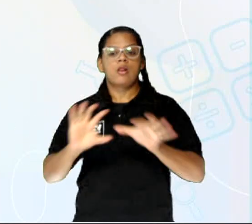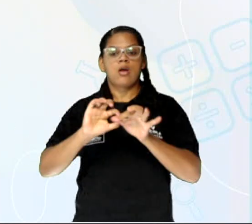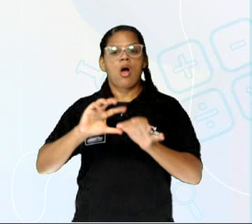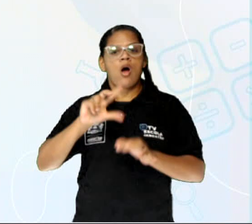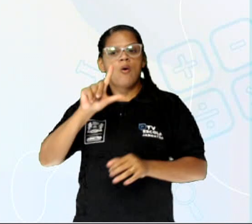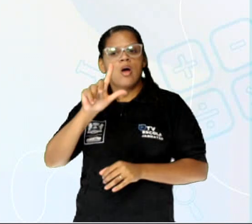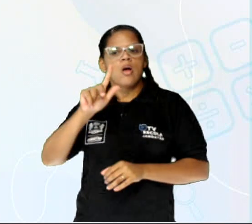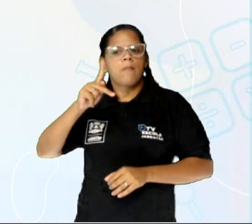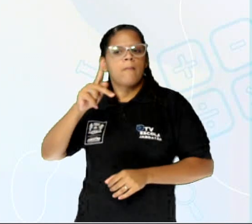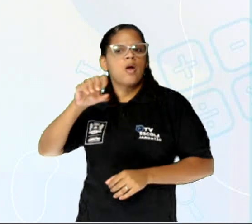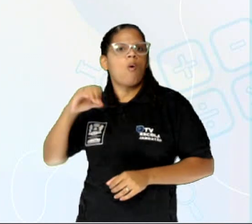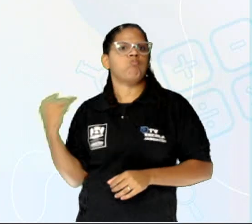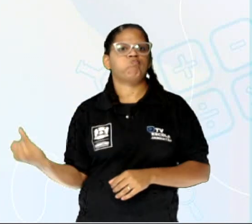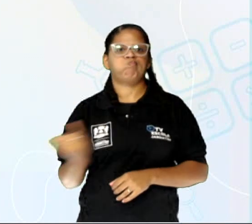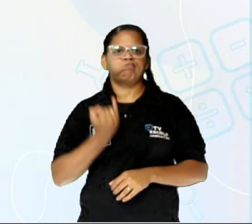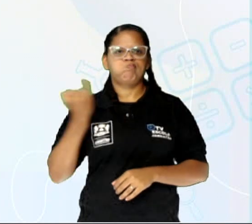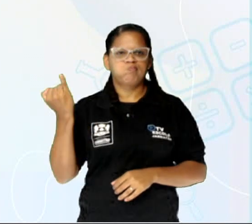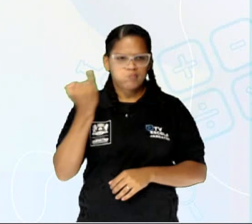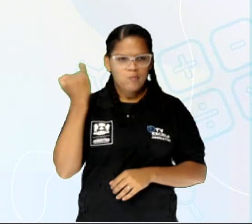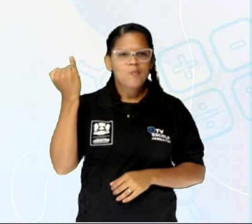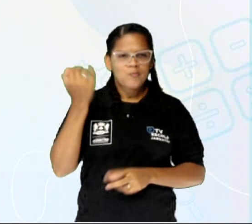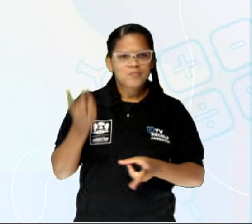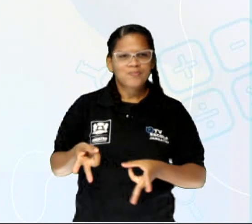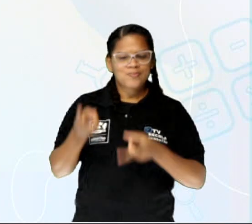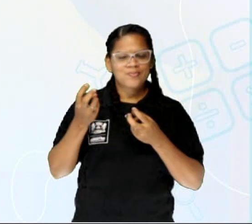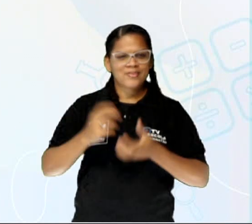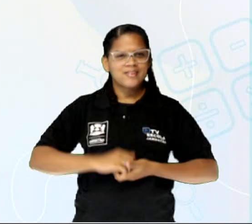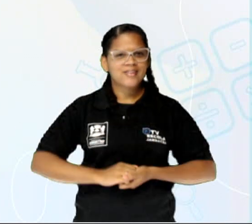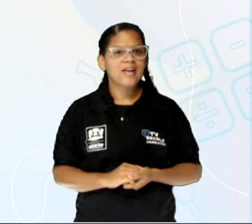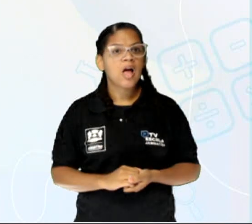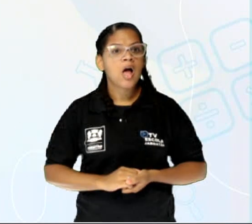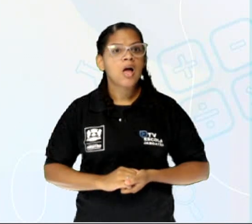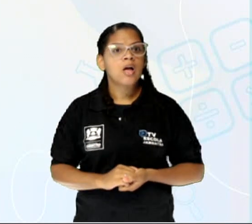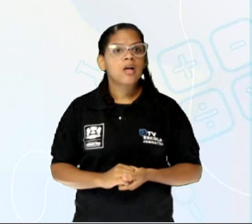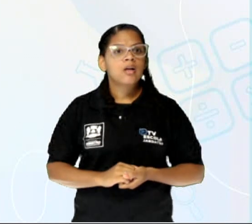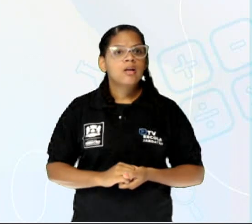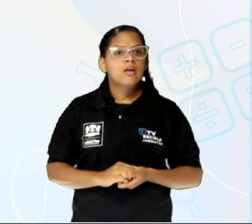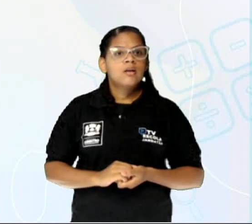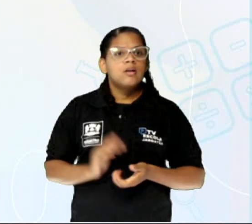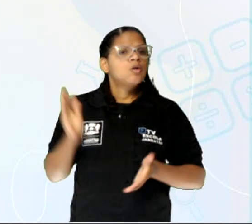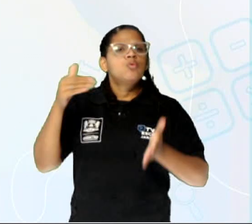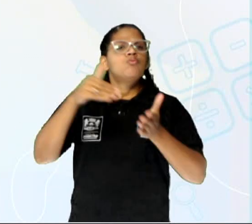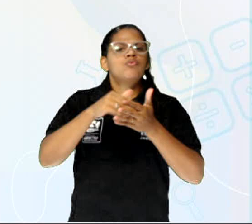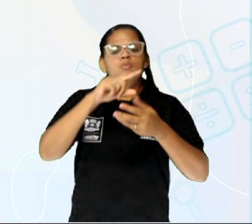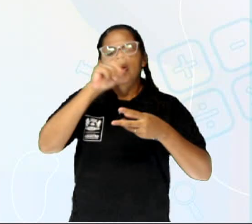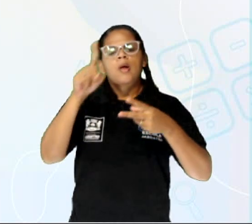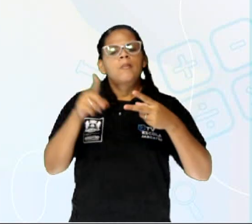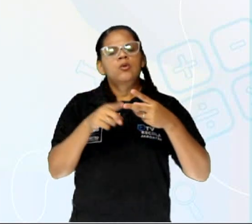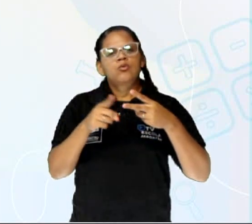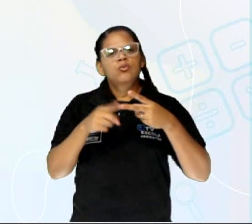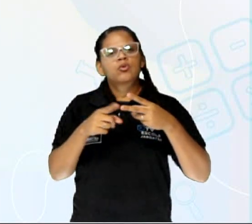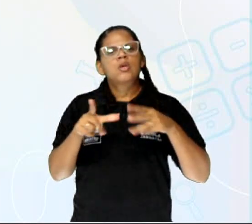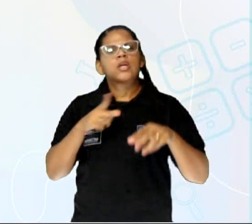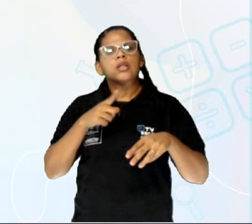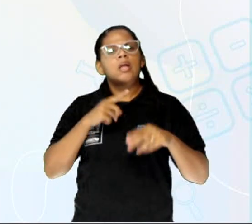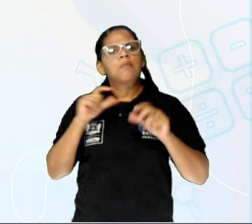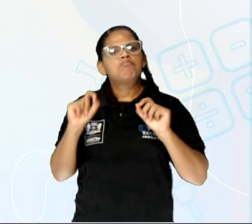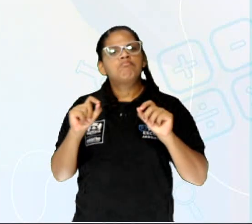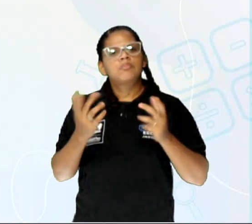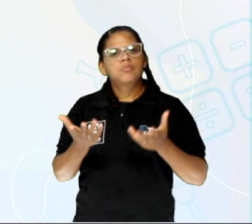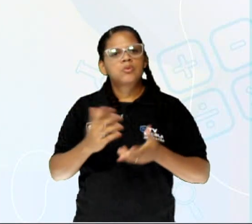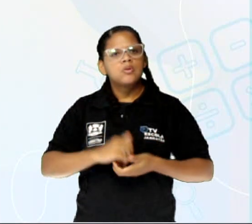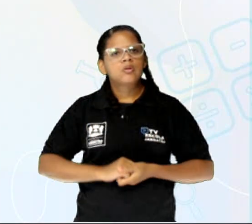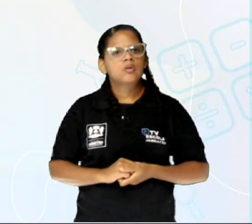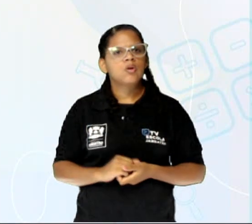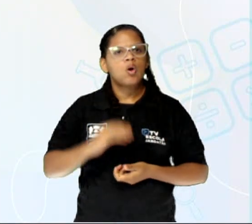né? Então ele já consegue ver nesse sentido. E por último, qual é o último elemento que a gente tem no CrossFit? Né? A gente chama